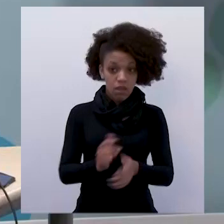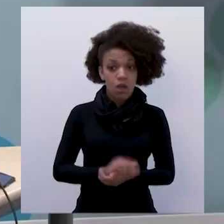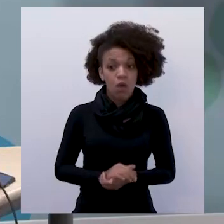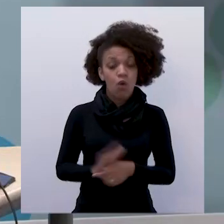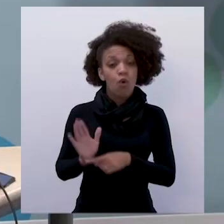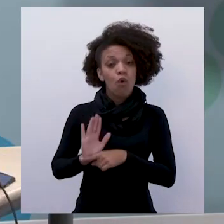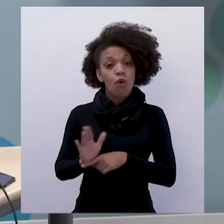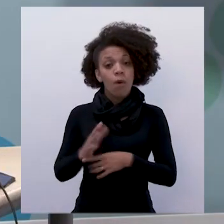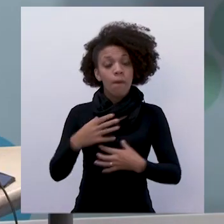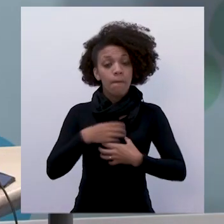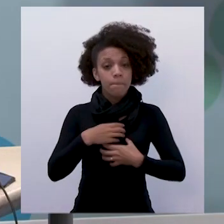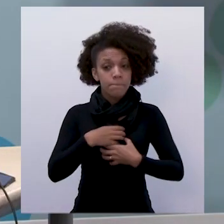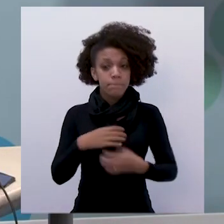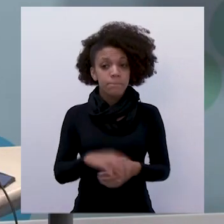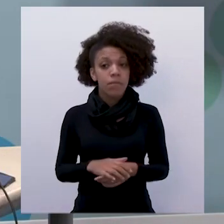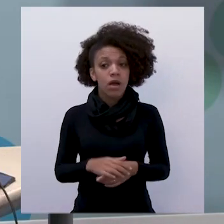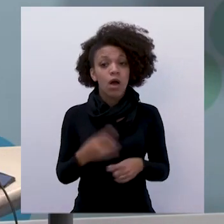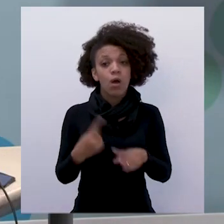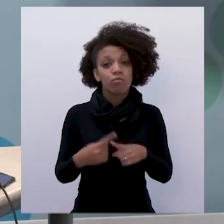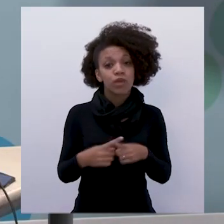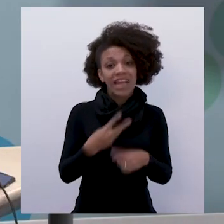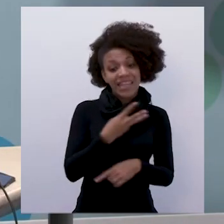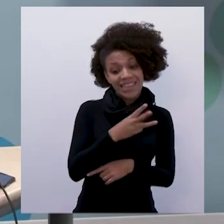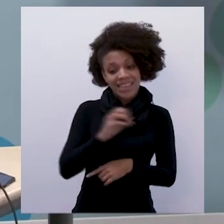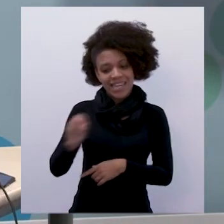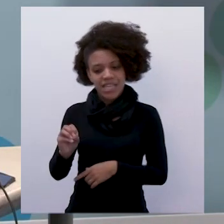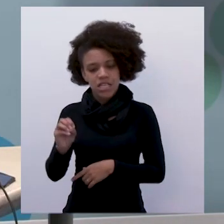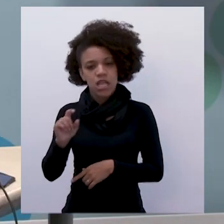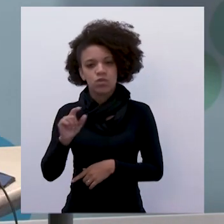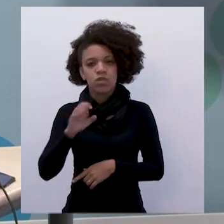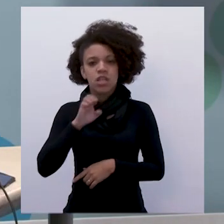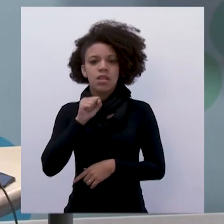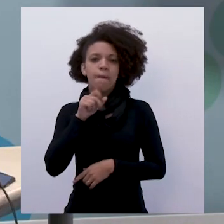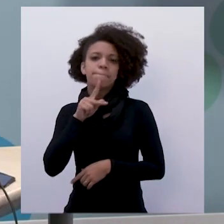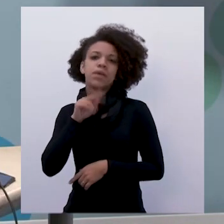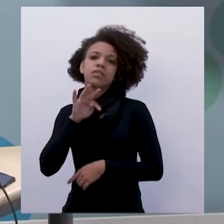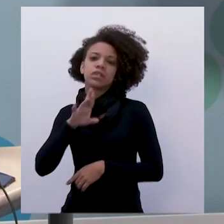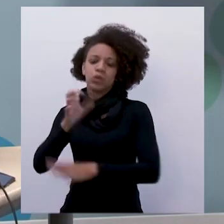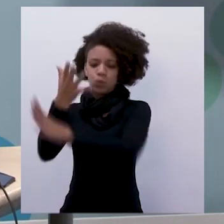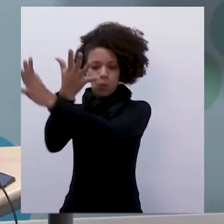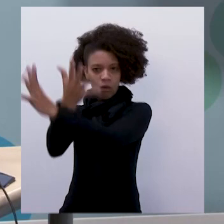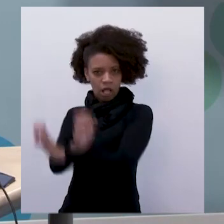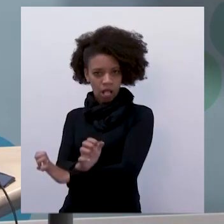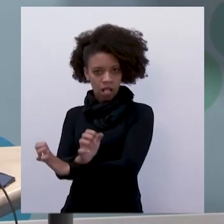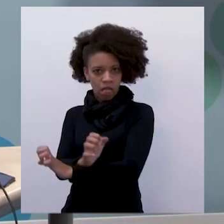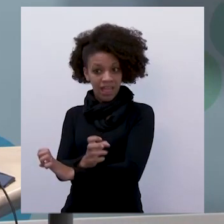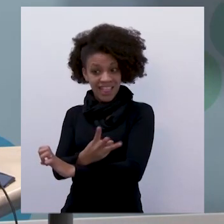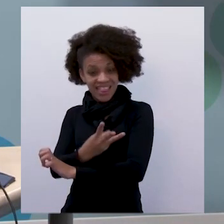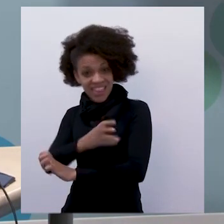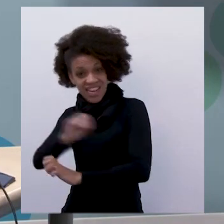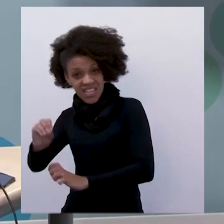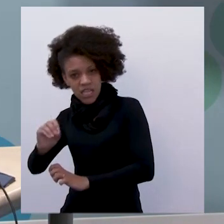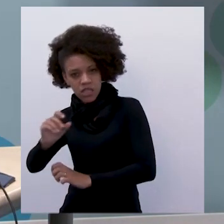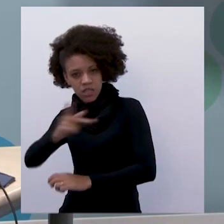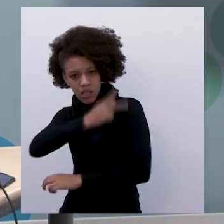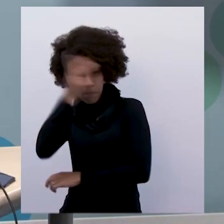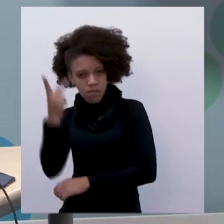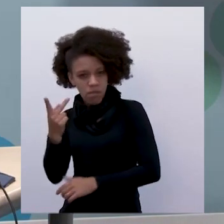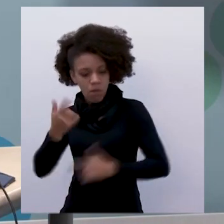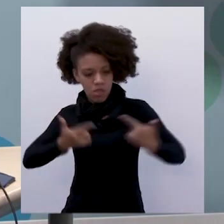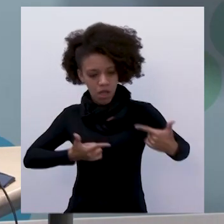porque, supostamente, 300 espartanos enfrentaram um exército de milhares de persas, que